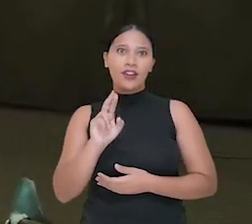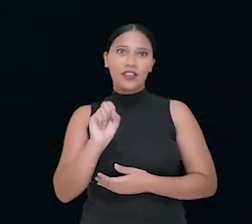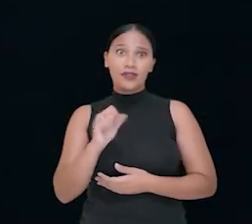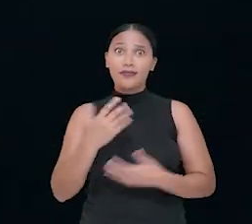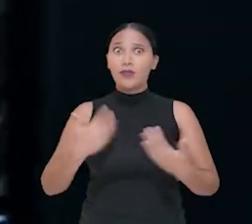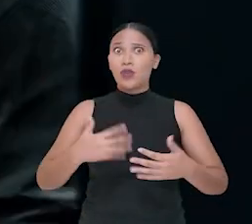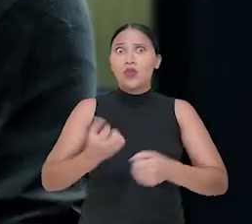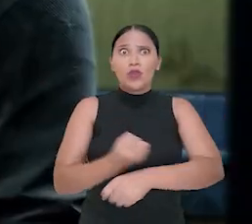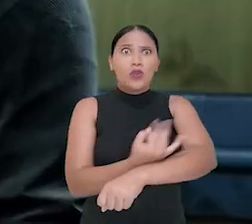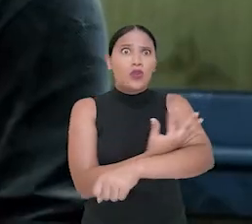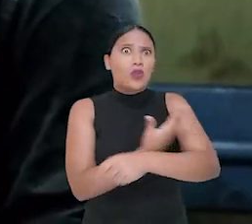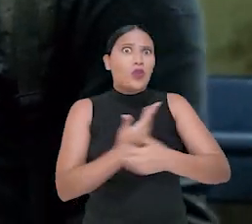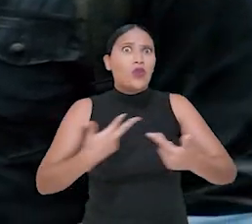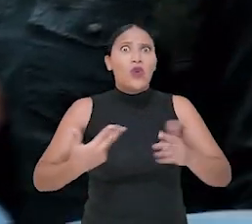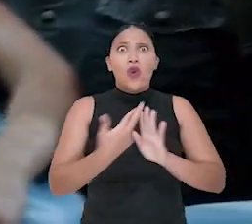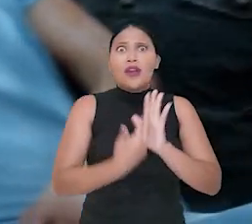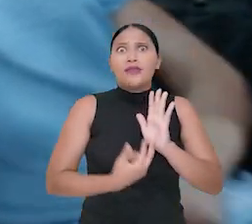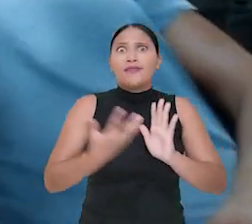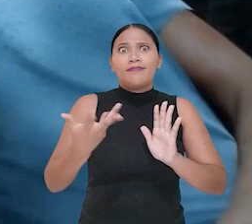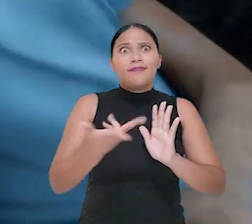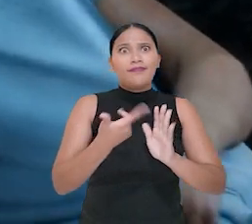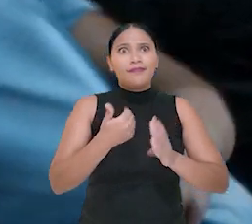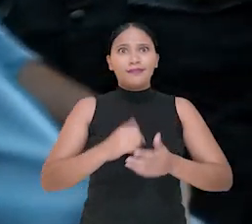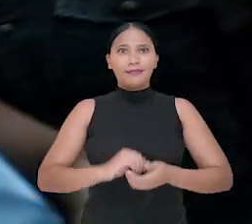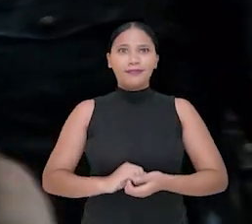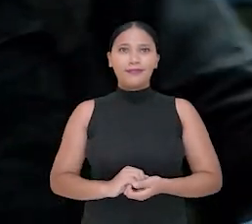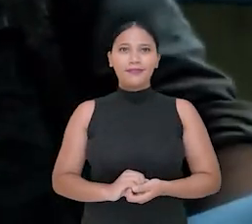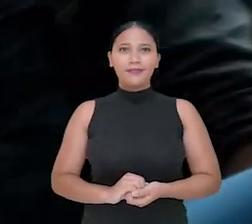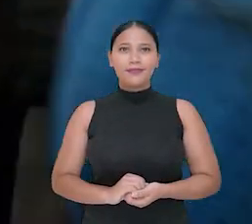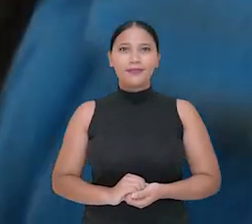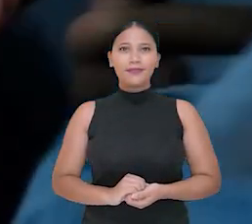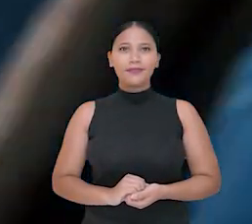emocionante graças ao seu roteiro bem escrito.